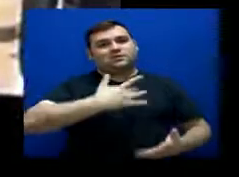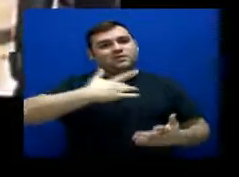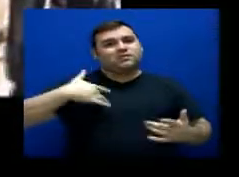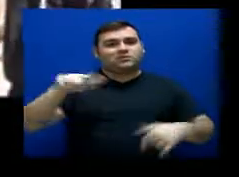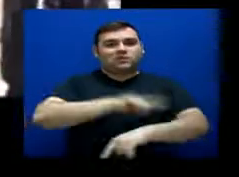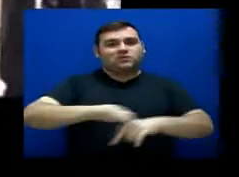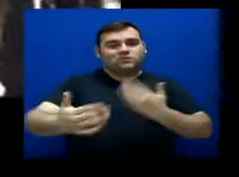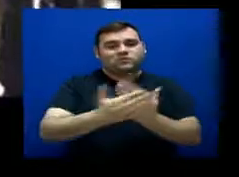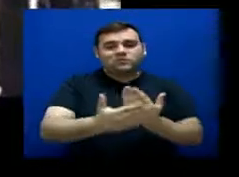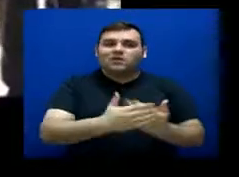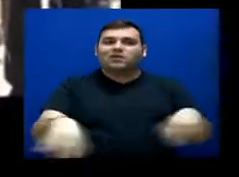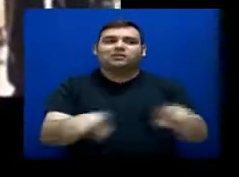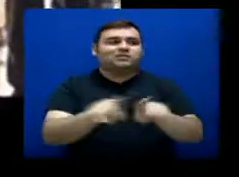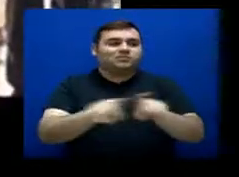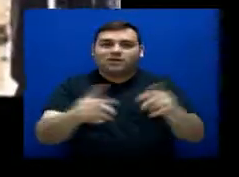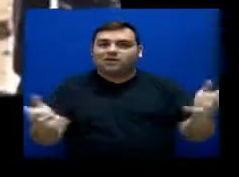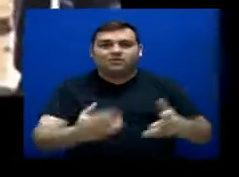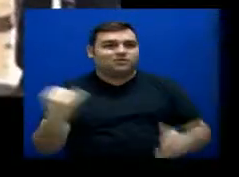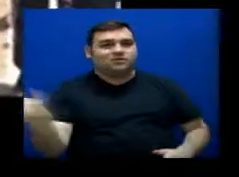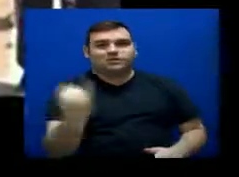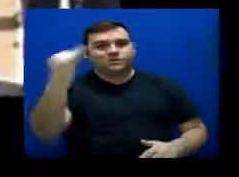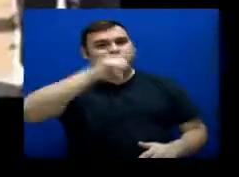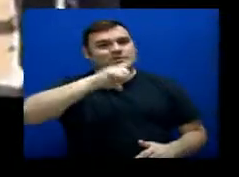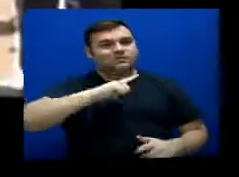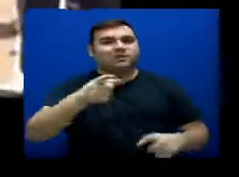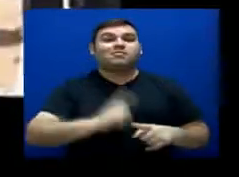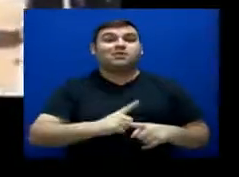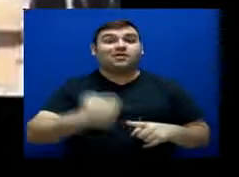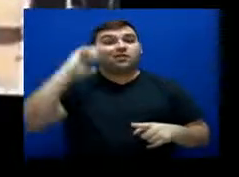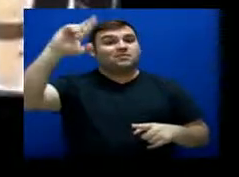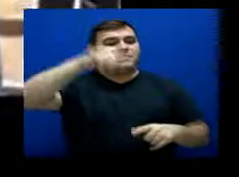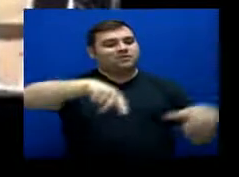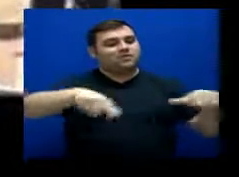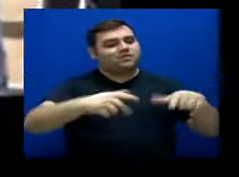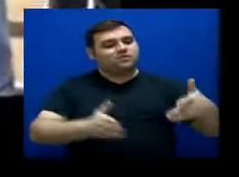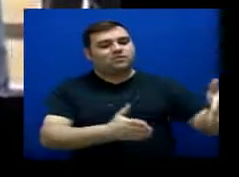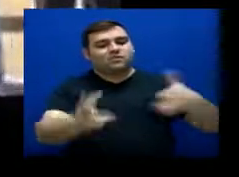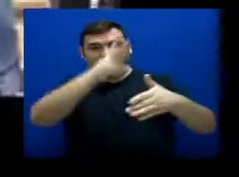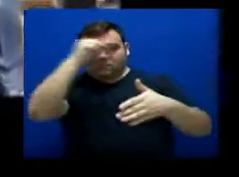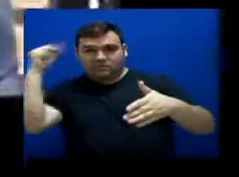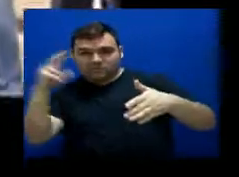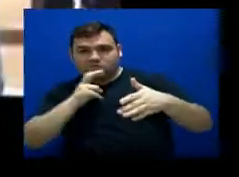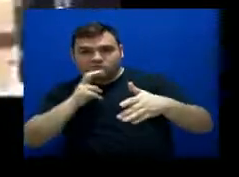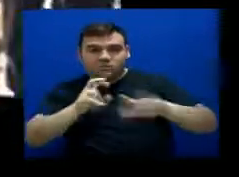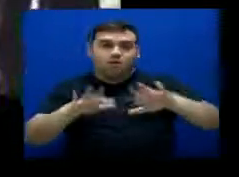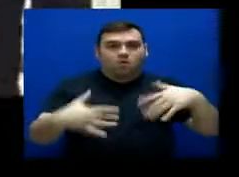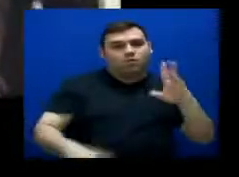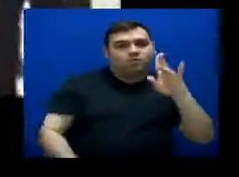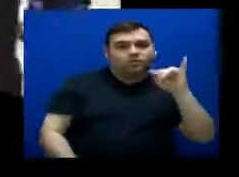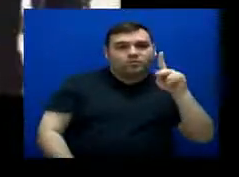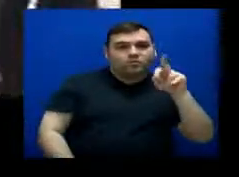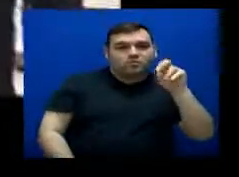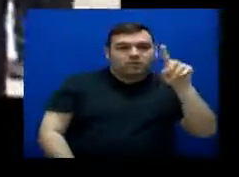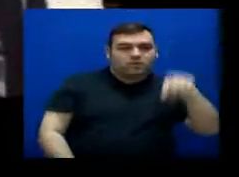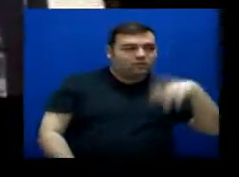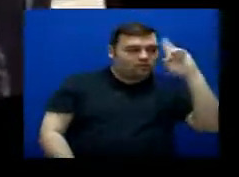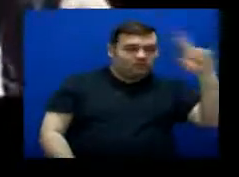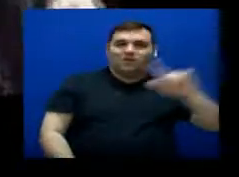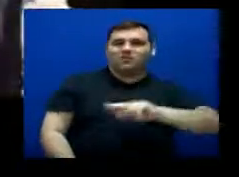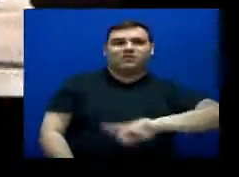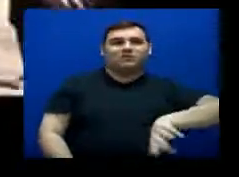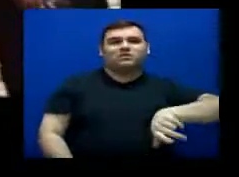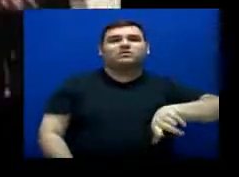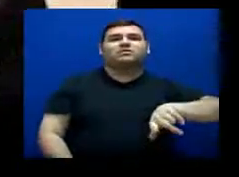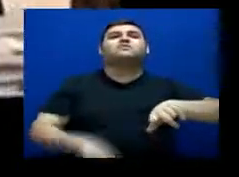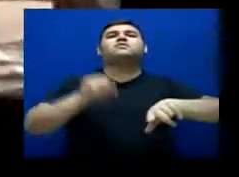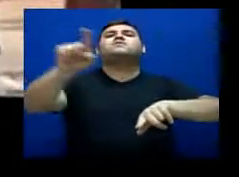educação. Isto é importante, mas o dono da estrada não é a prefeitura, nem de Sorocaba, nem de Peró, mas é o Estado. Mas verba